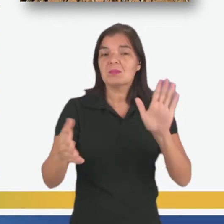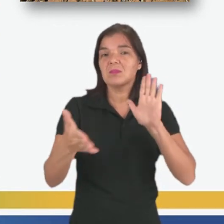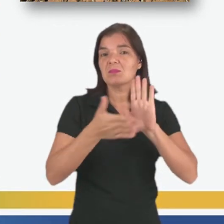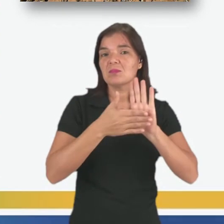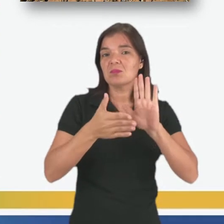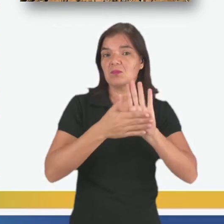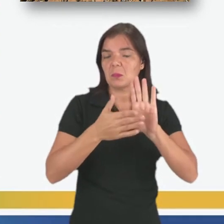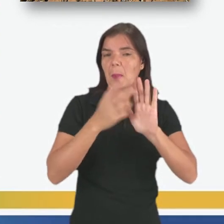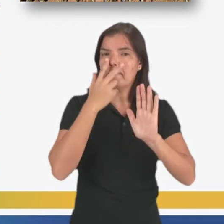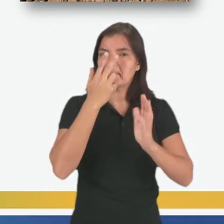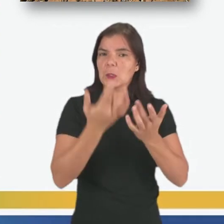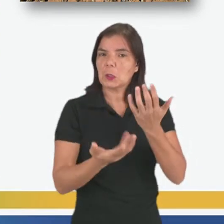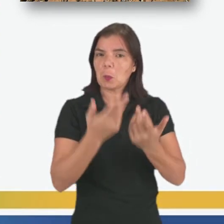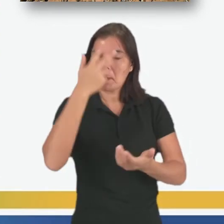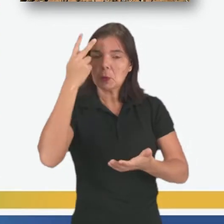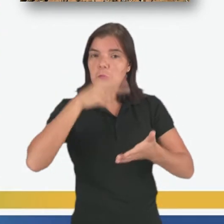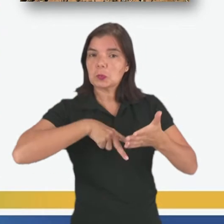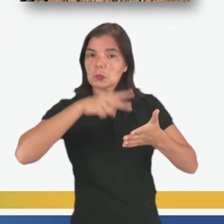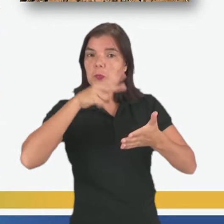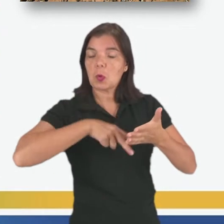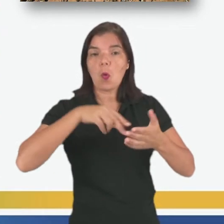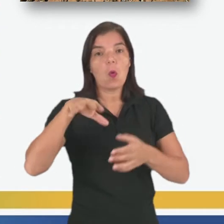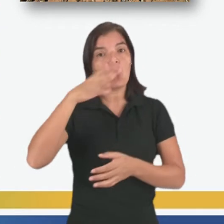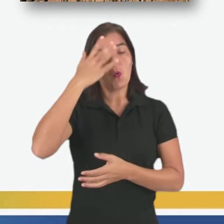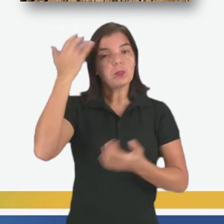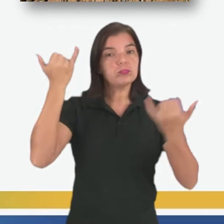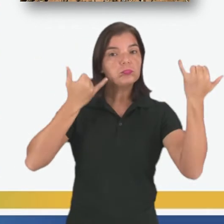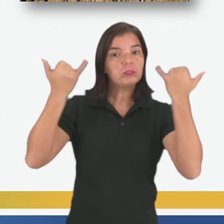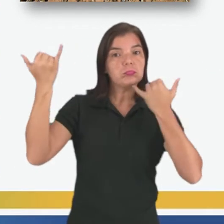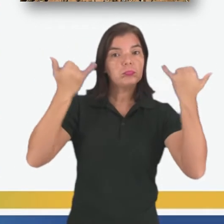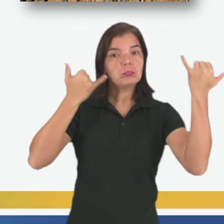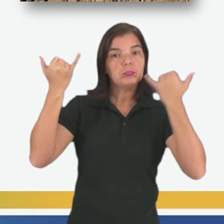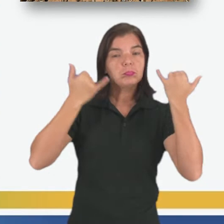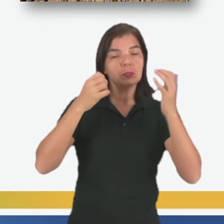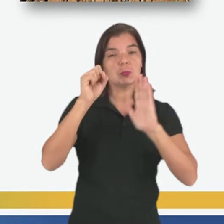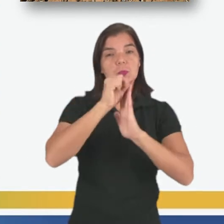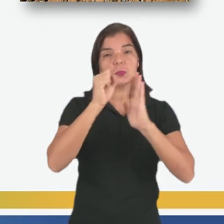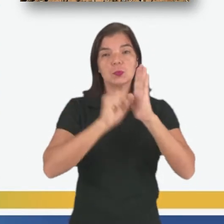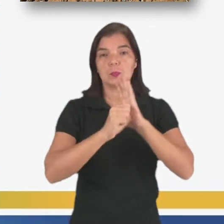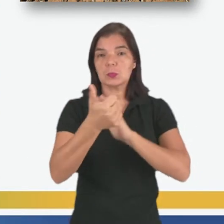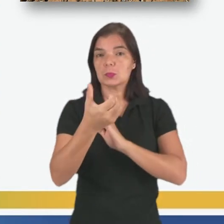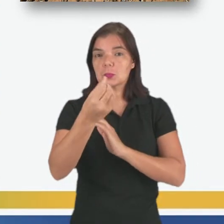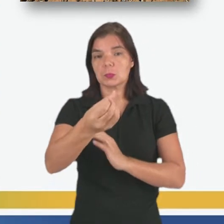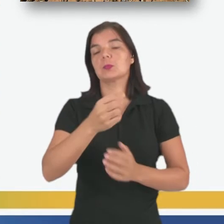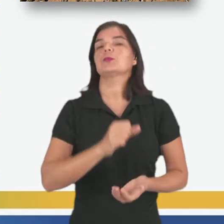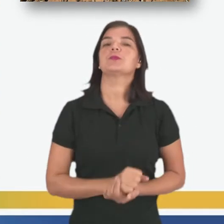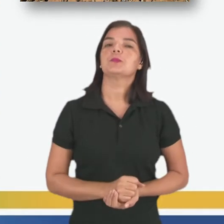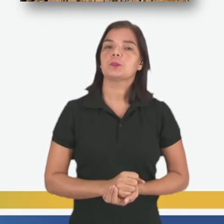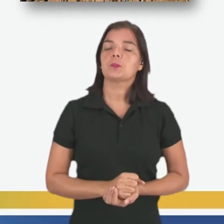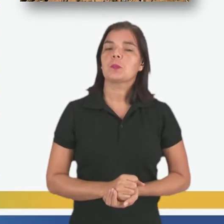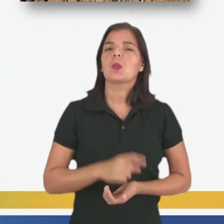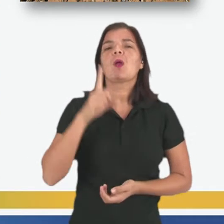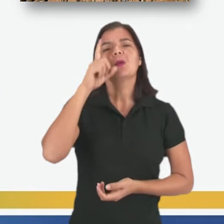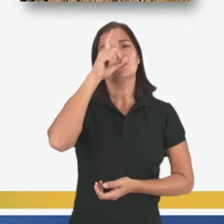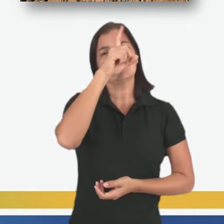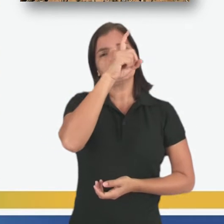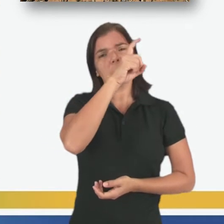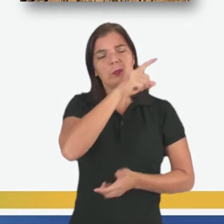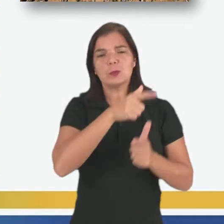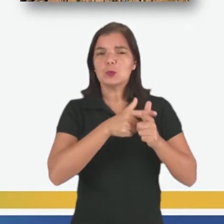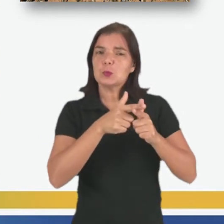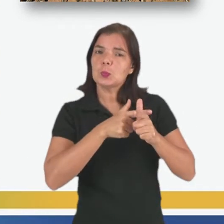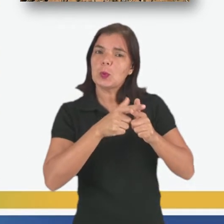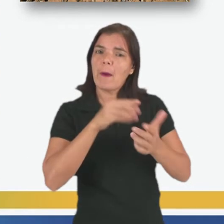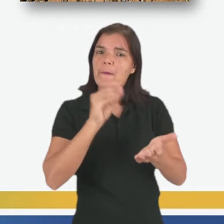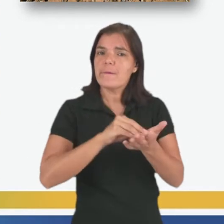de fogo para quem lê ou escuta os relatos que vêm desde o século XVI. As duras consequências da